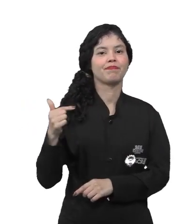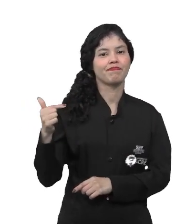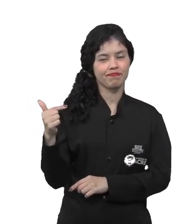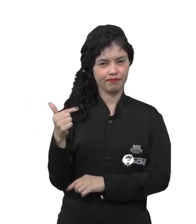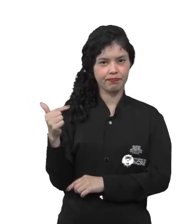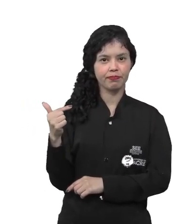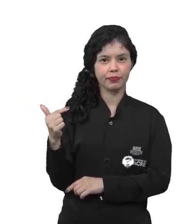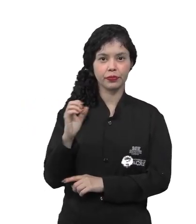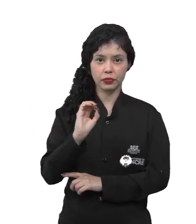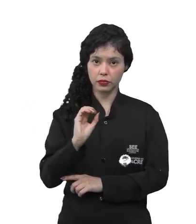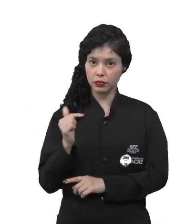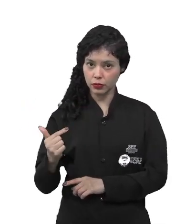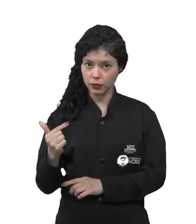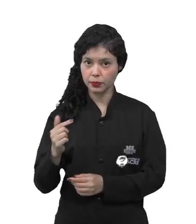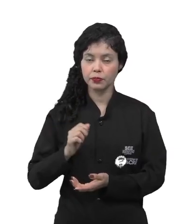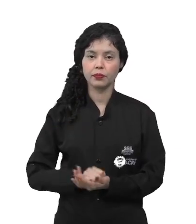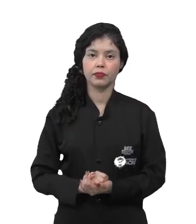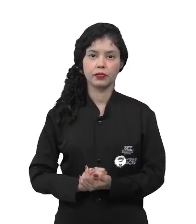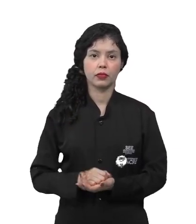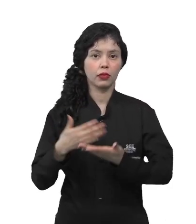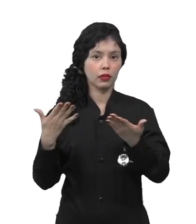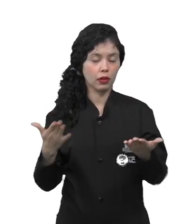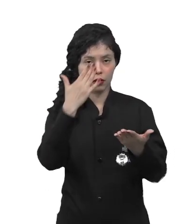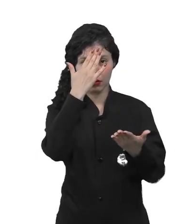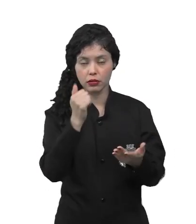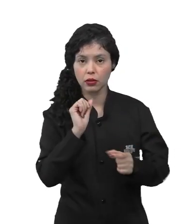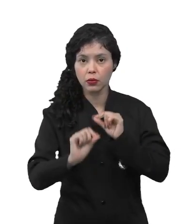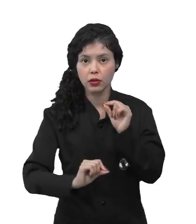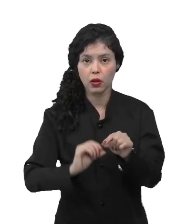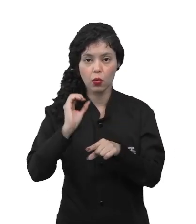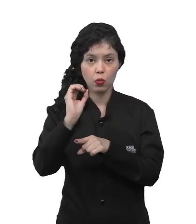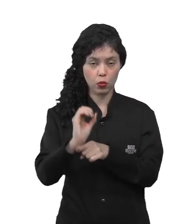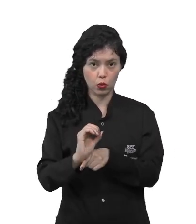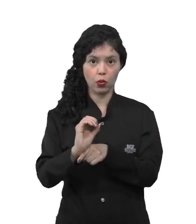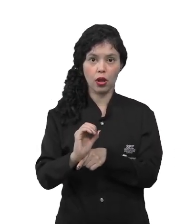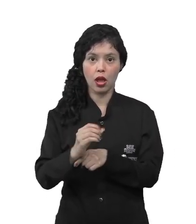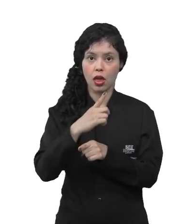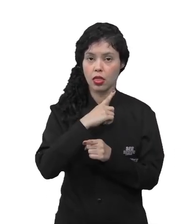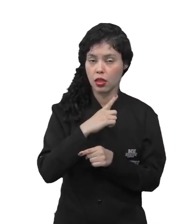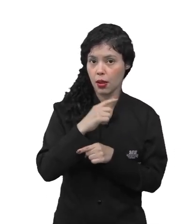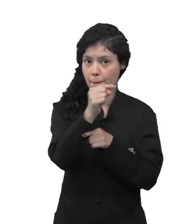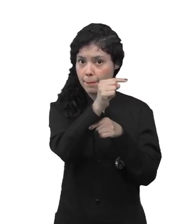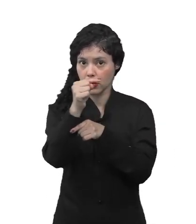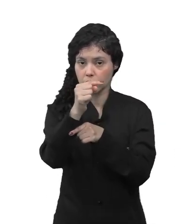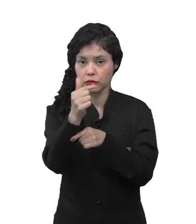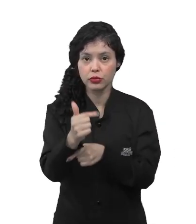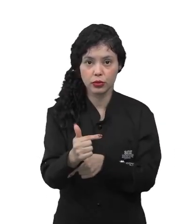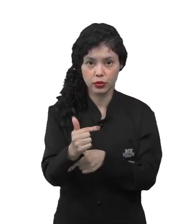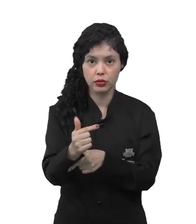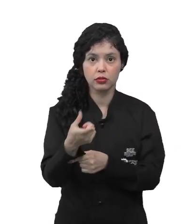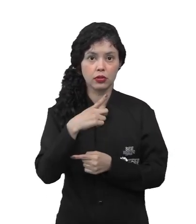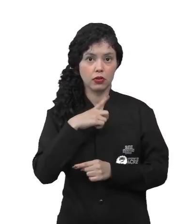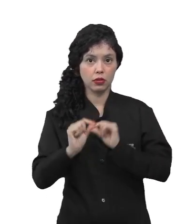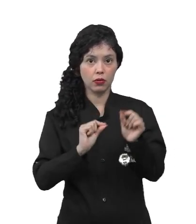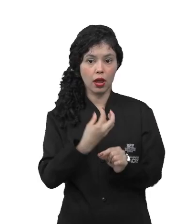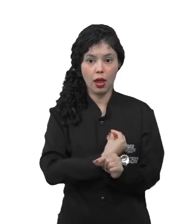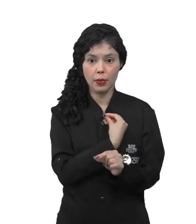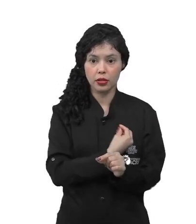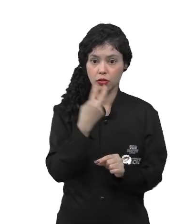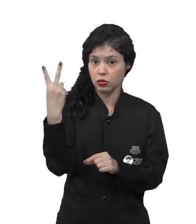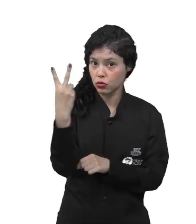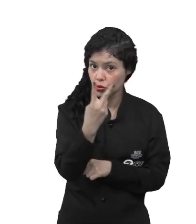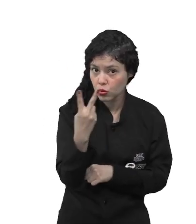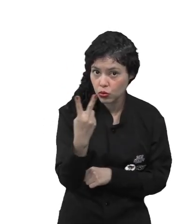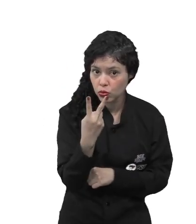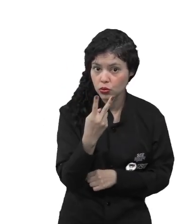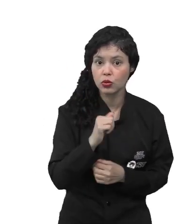2 oxigênios. Eu sei que o oxigênio possui carga menos 2. Eu tenho a presença de